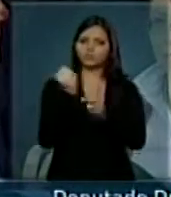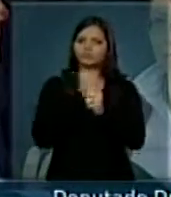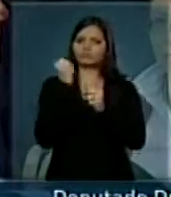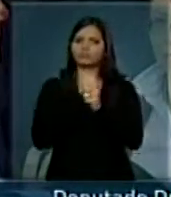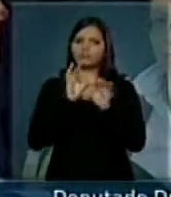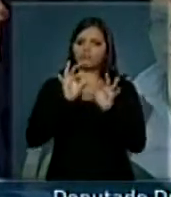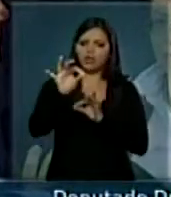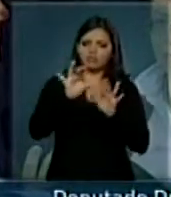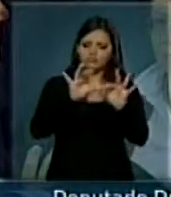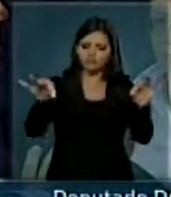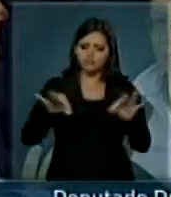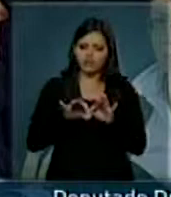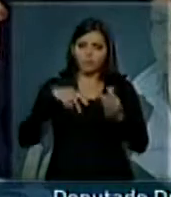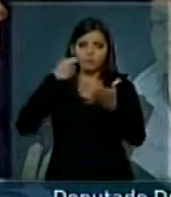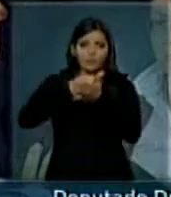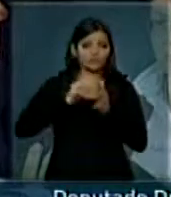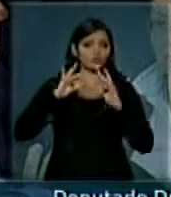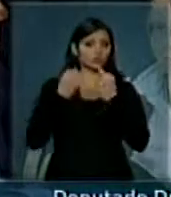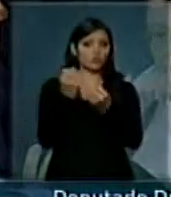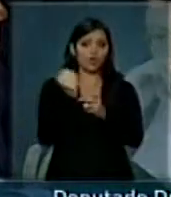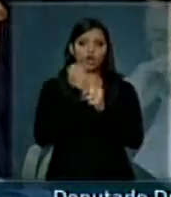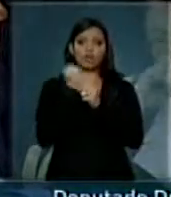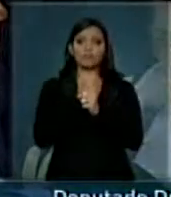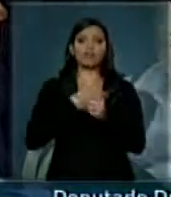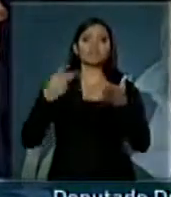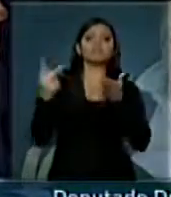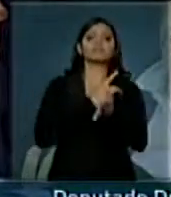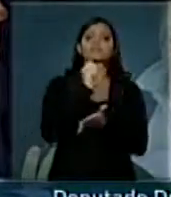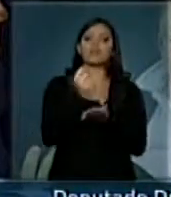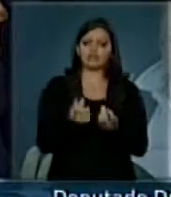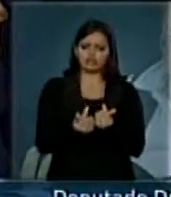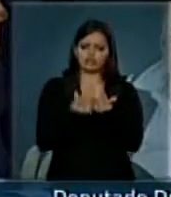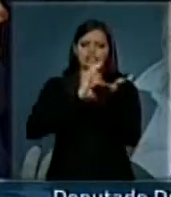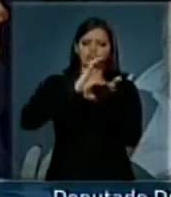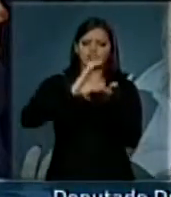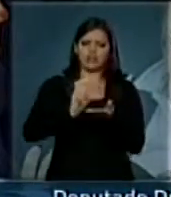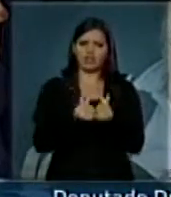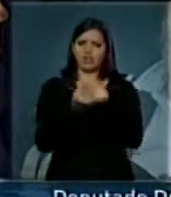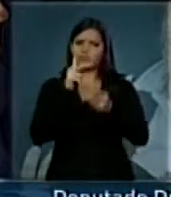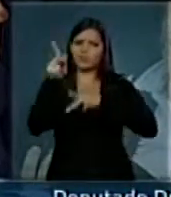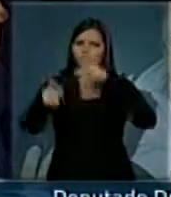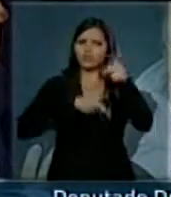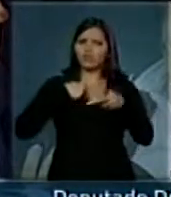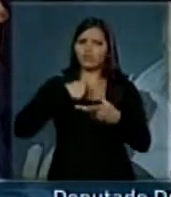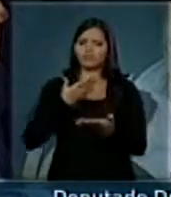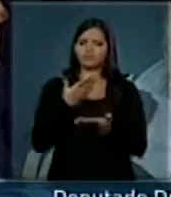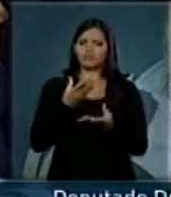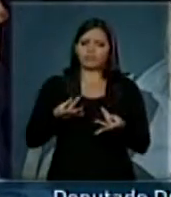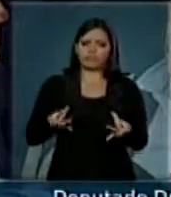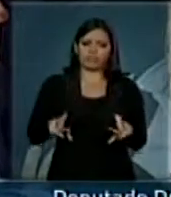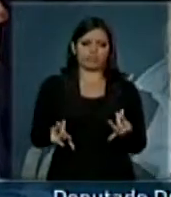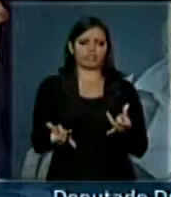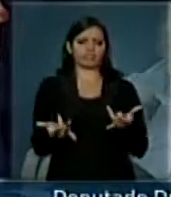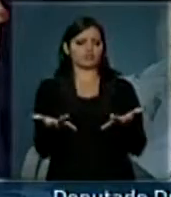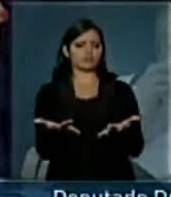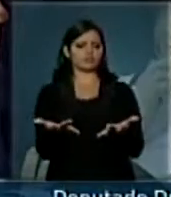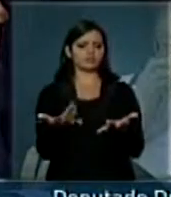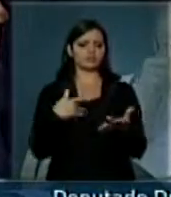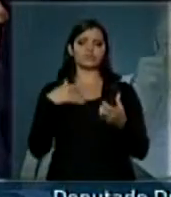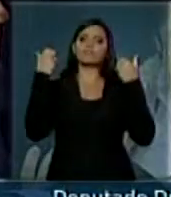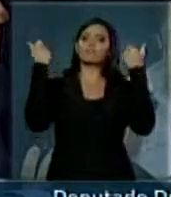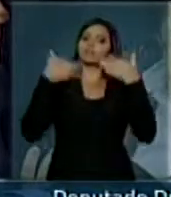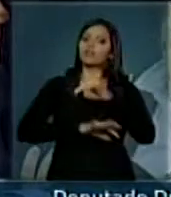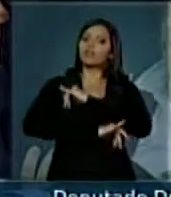dessas obras e no pagamento delas, e coloca o erário público extremamente fragilizado a ser